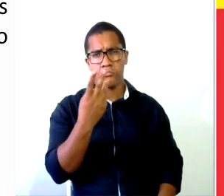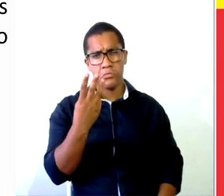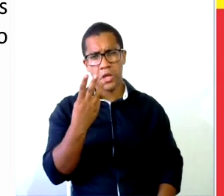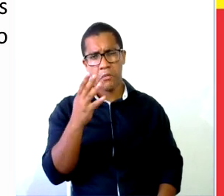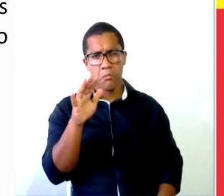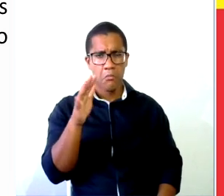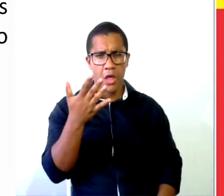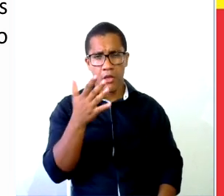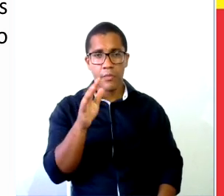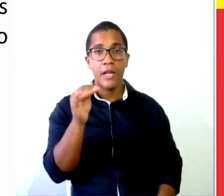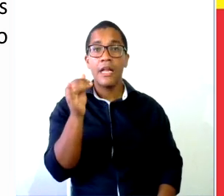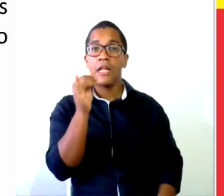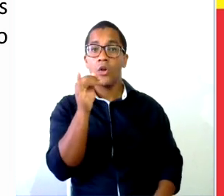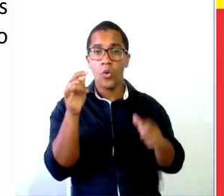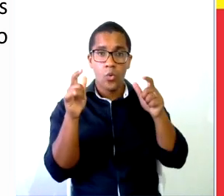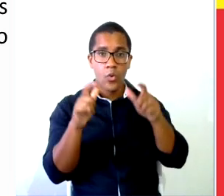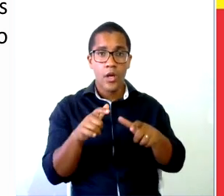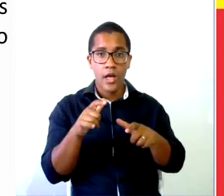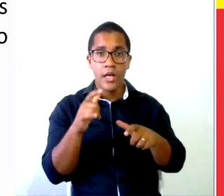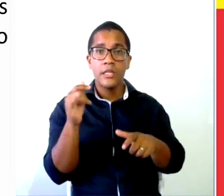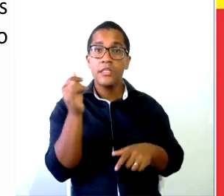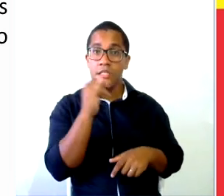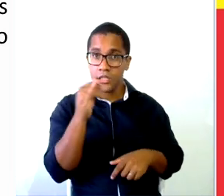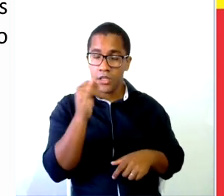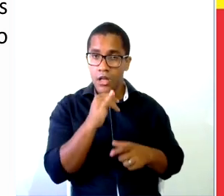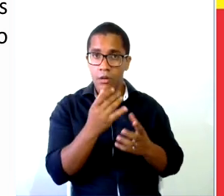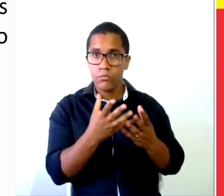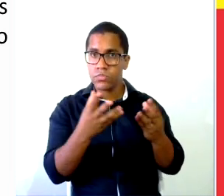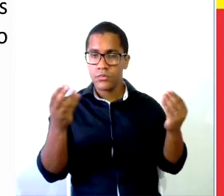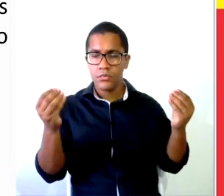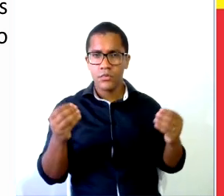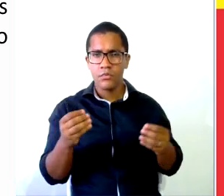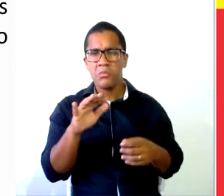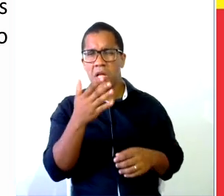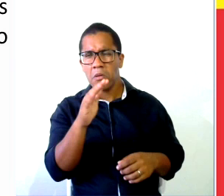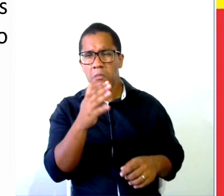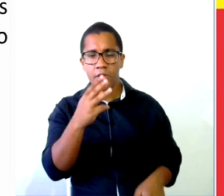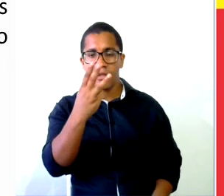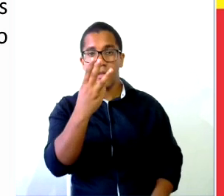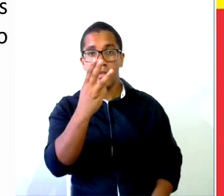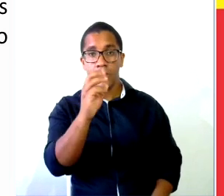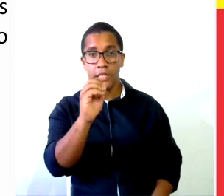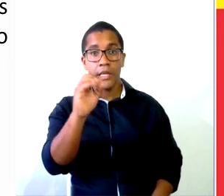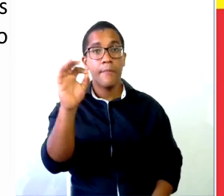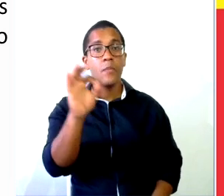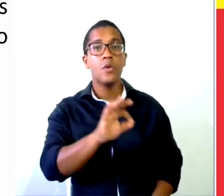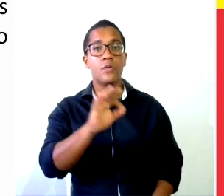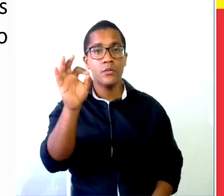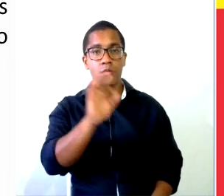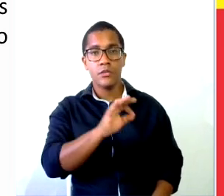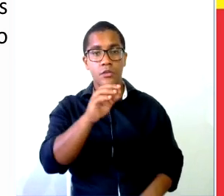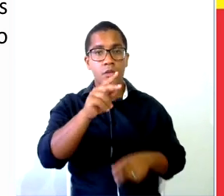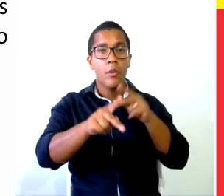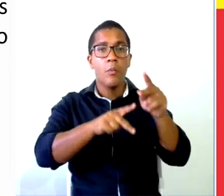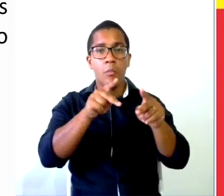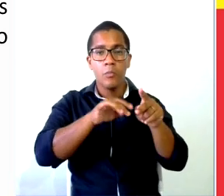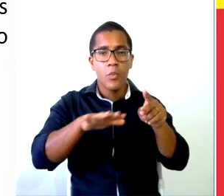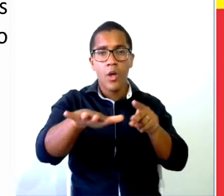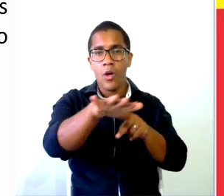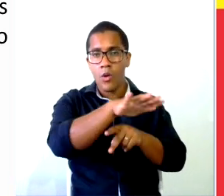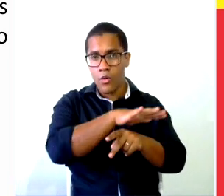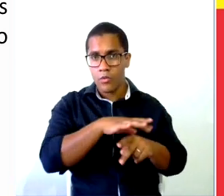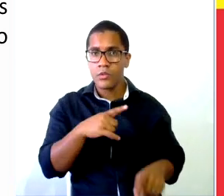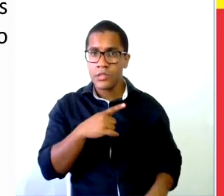de escravos na província da Itália. Véio. Ou seja, por volta de 30% da população